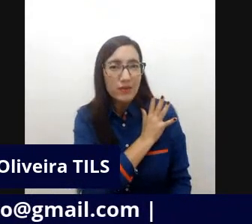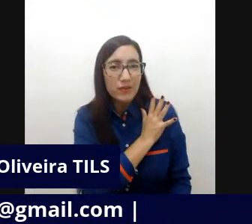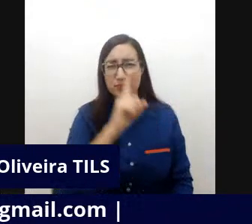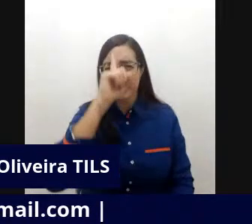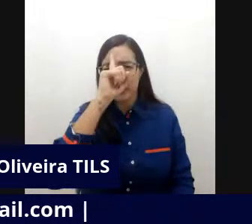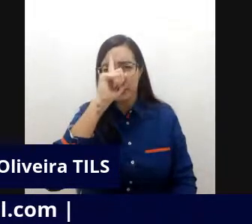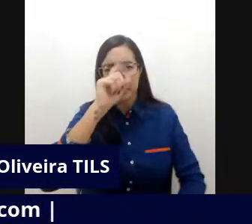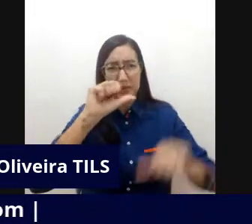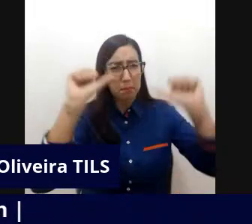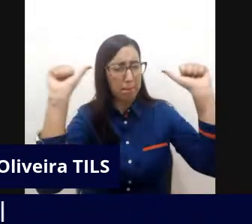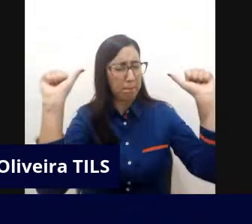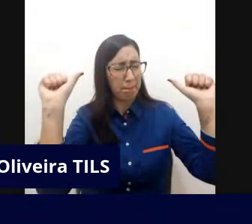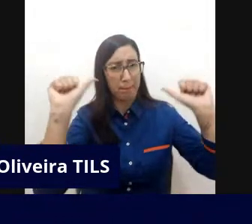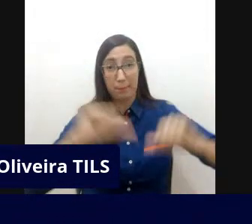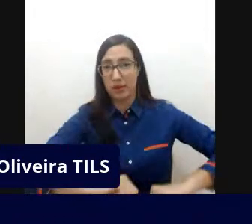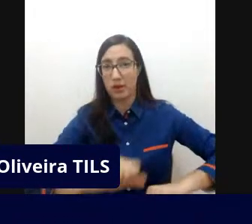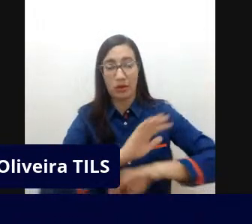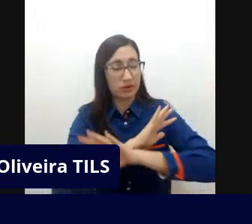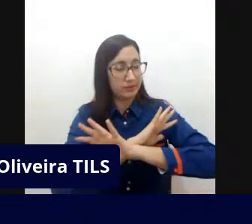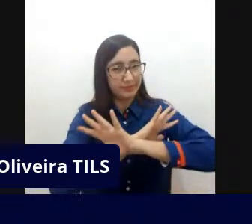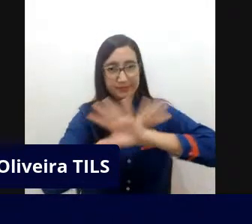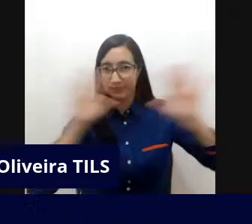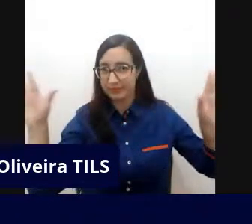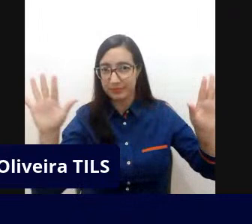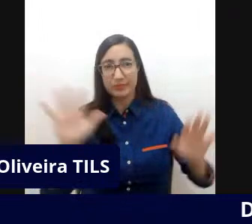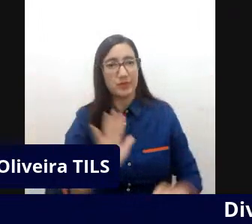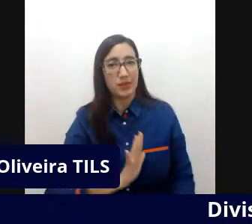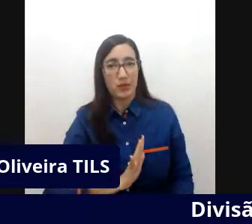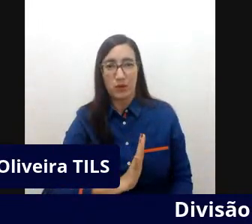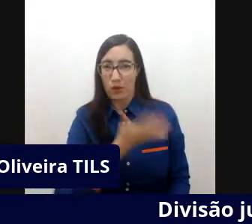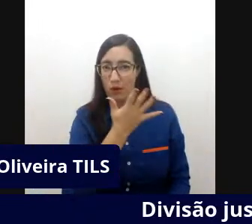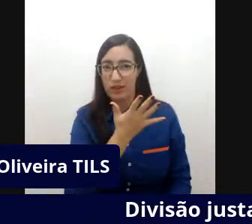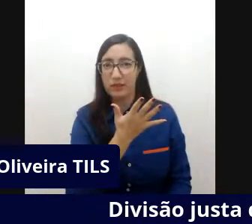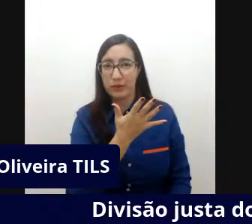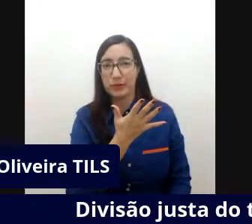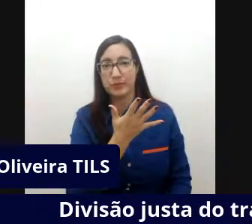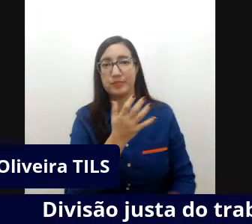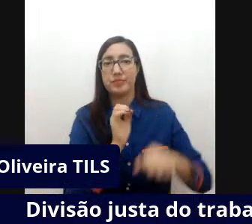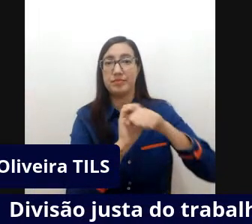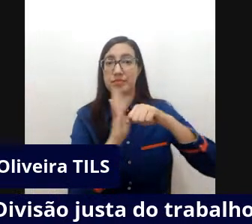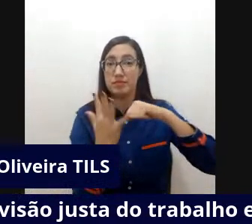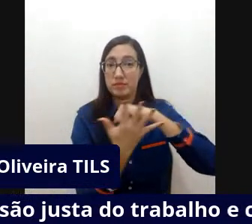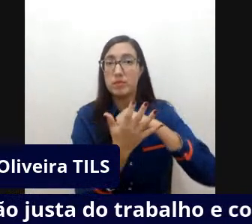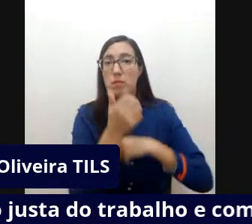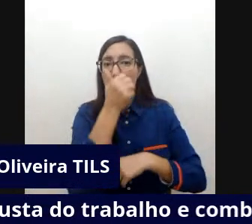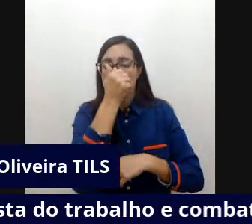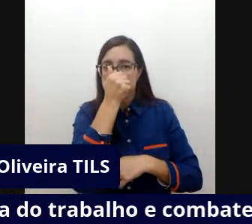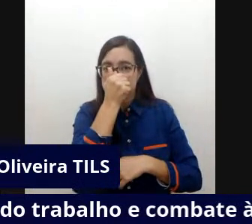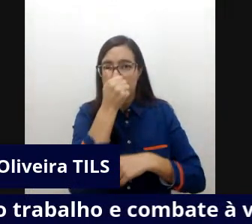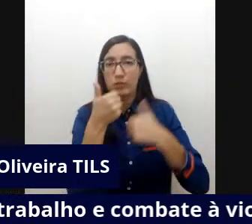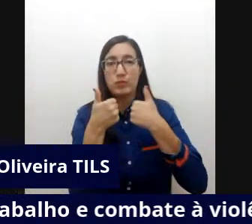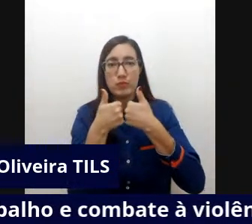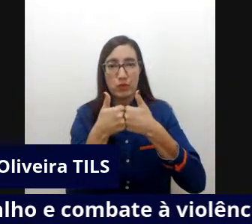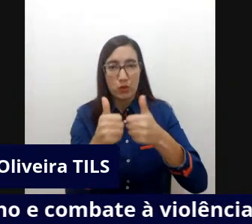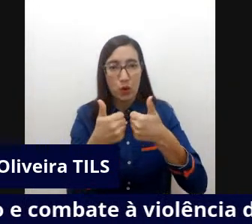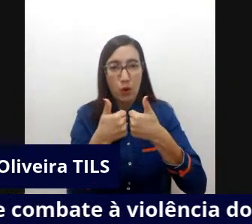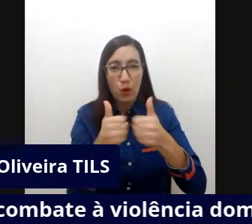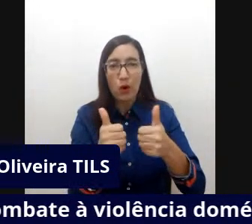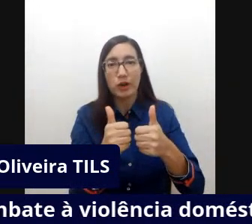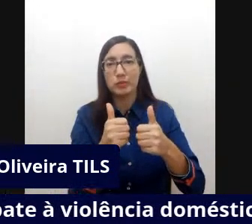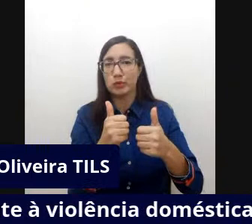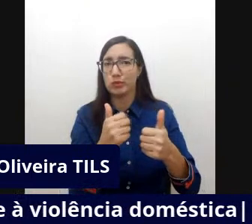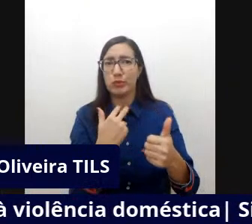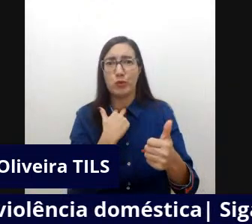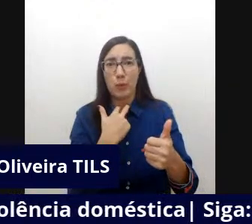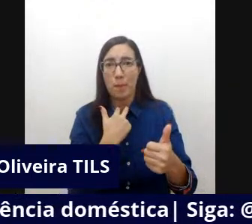momento de pandemia, que falam em isolamento social, que os ônibus não podem andar lotado, e piorou a